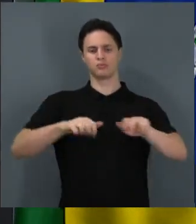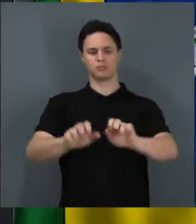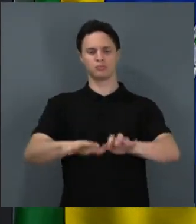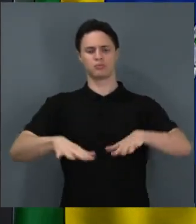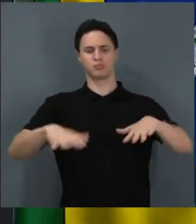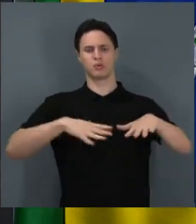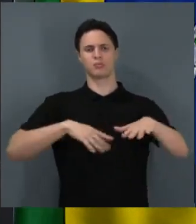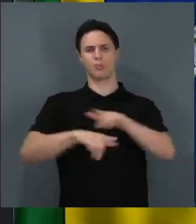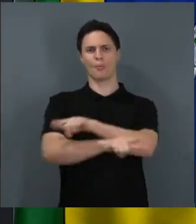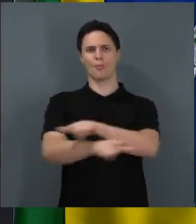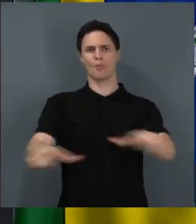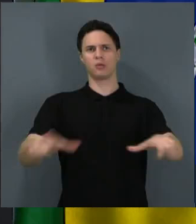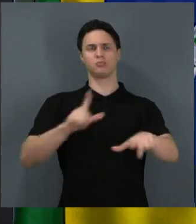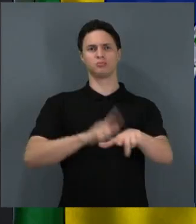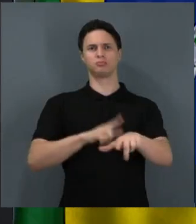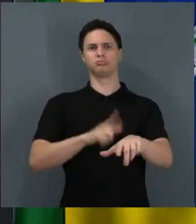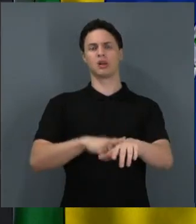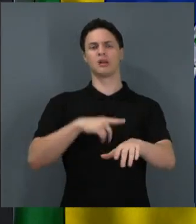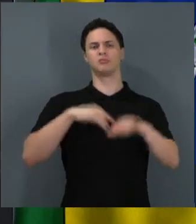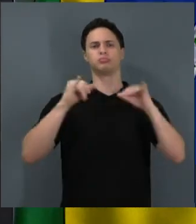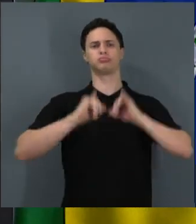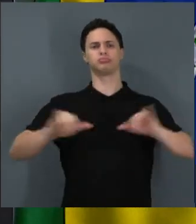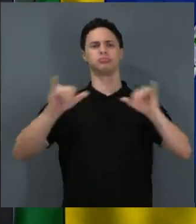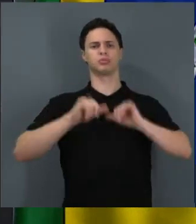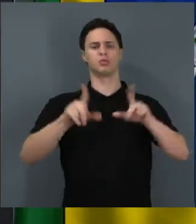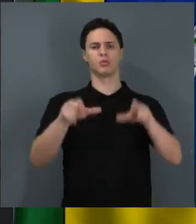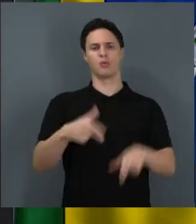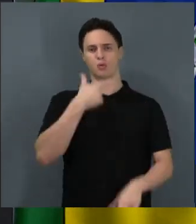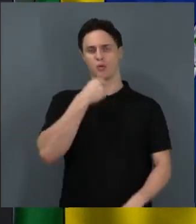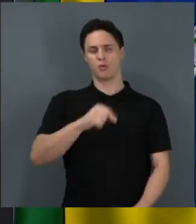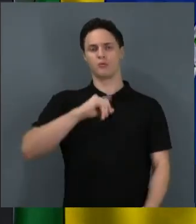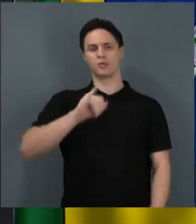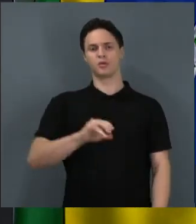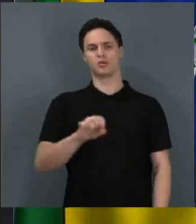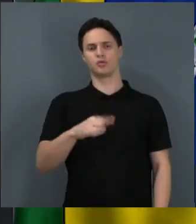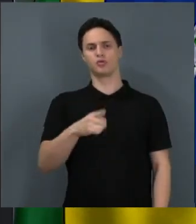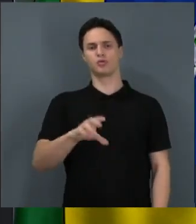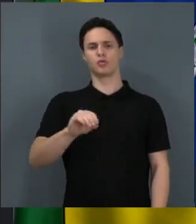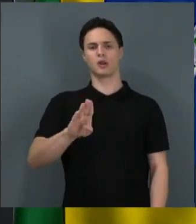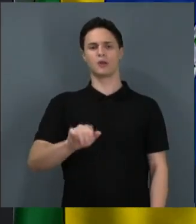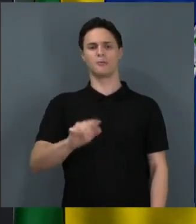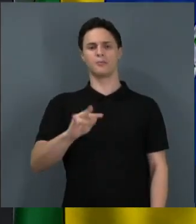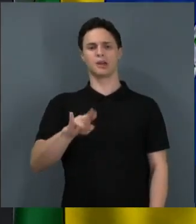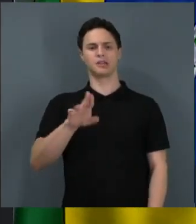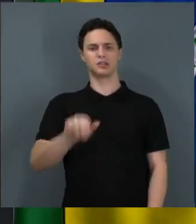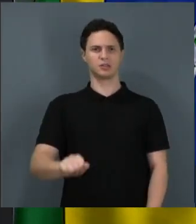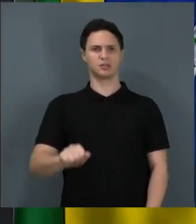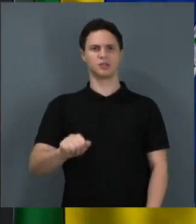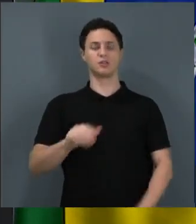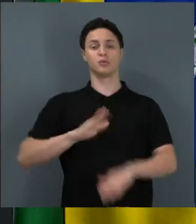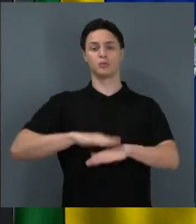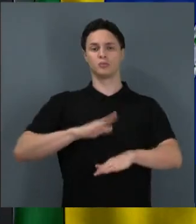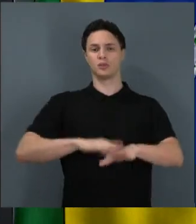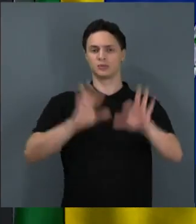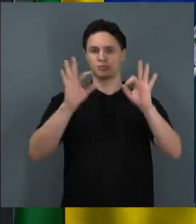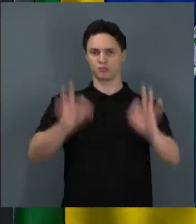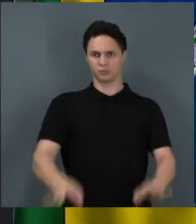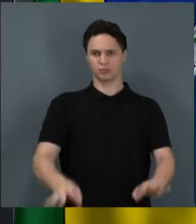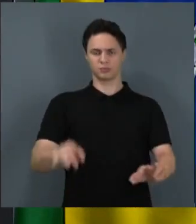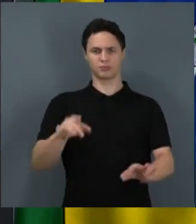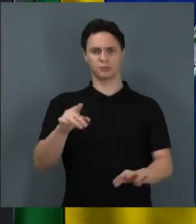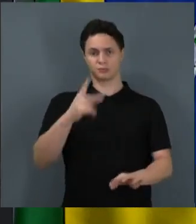vazios, clamou e pregou como João Batista no deserto. E no momento adequado, as